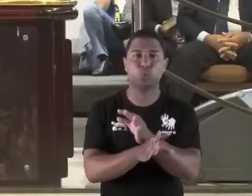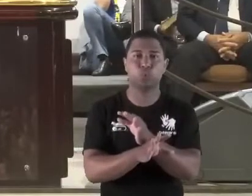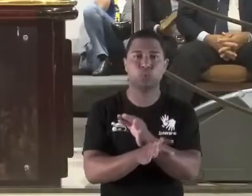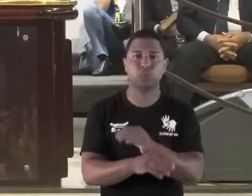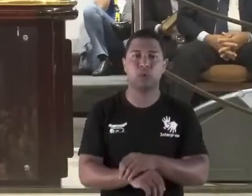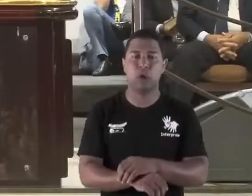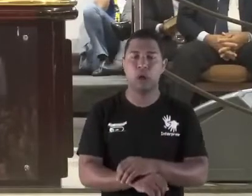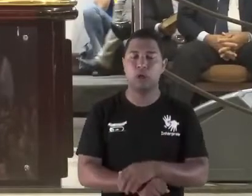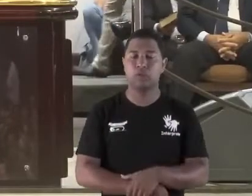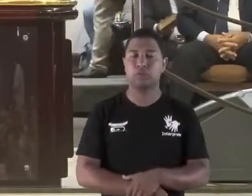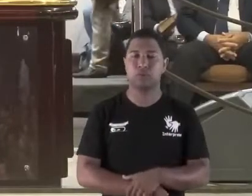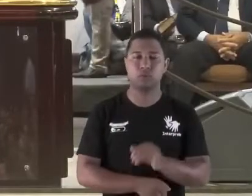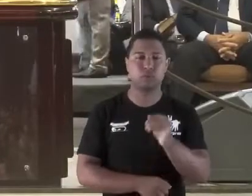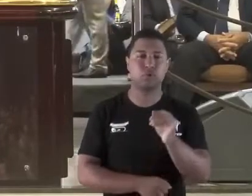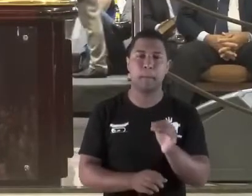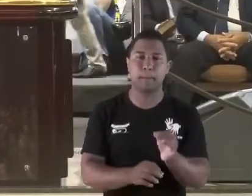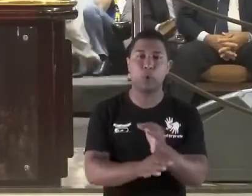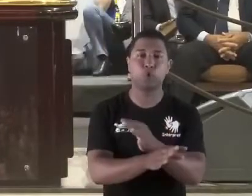Diga prontidão.